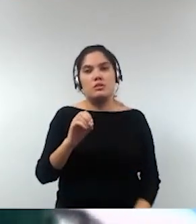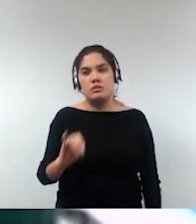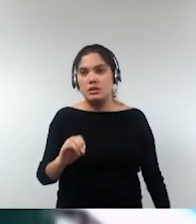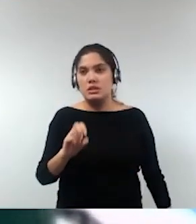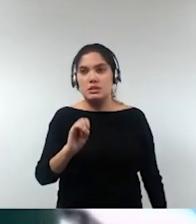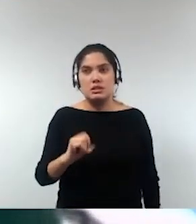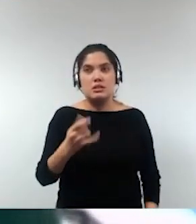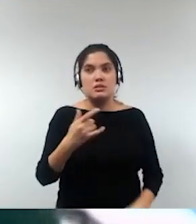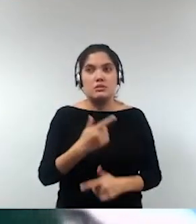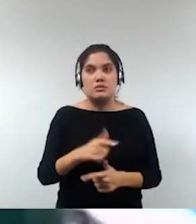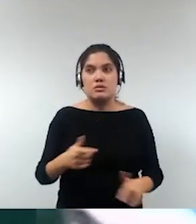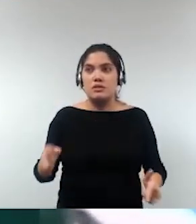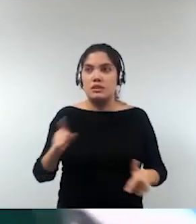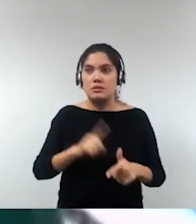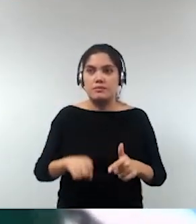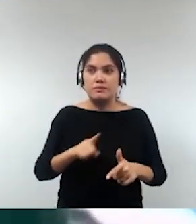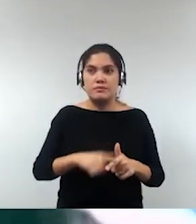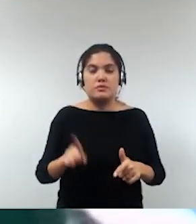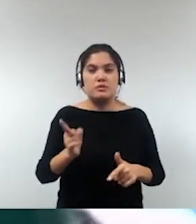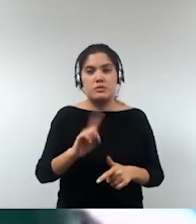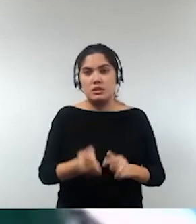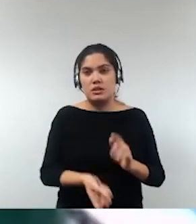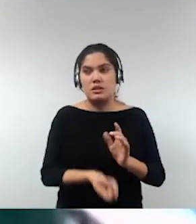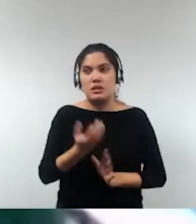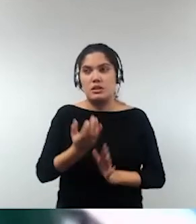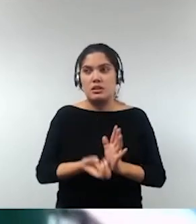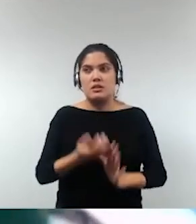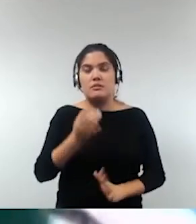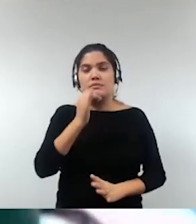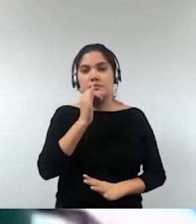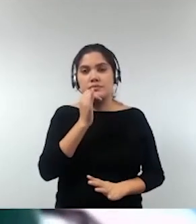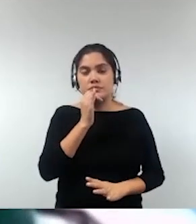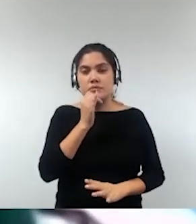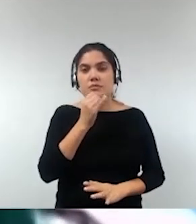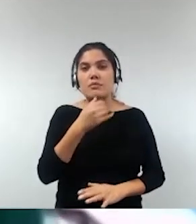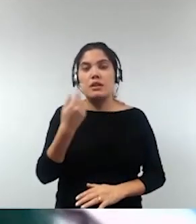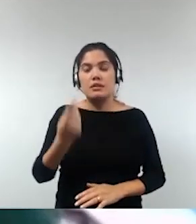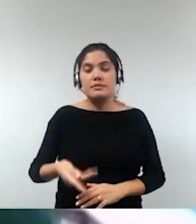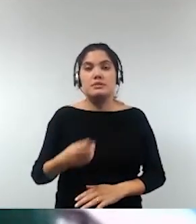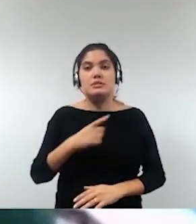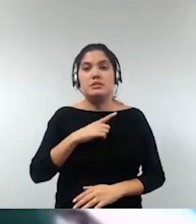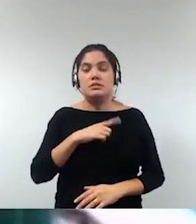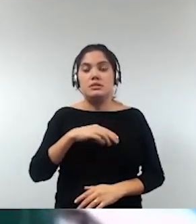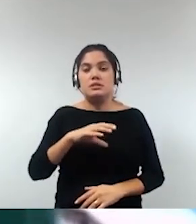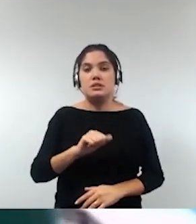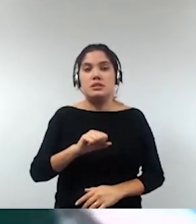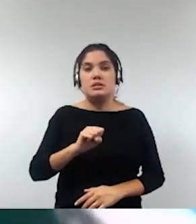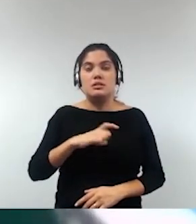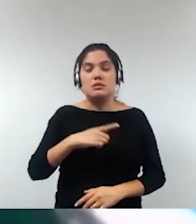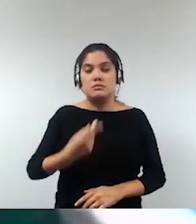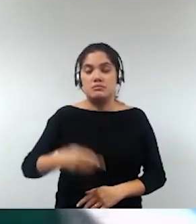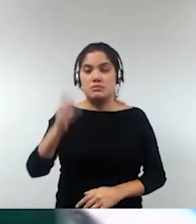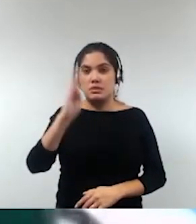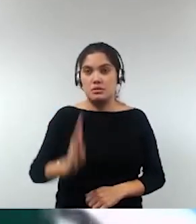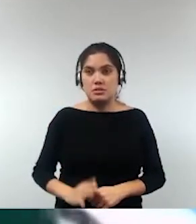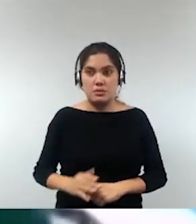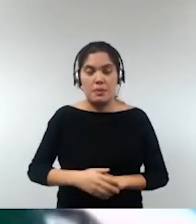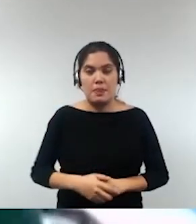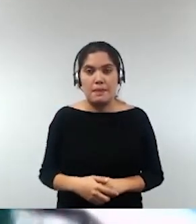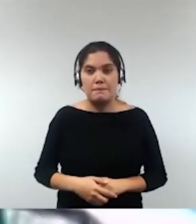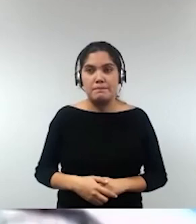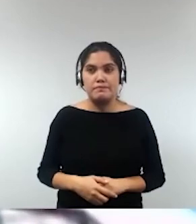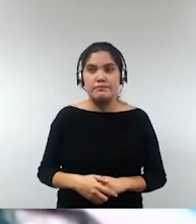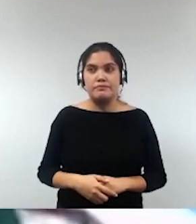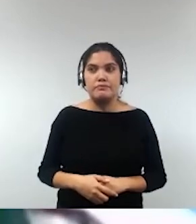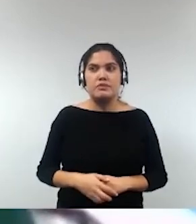tivesse o problema, não teria surgido, poxa, aqui, um mega case para a justiça brasileira. E aí, falando